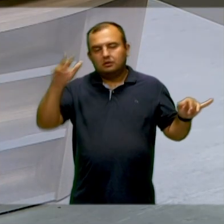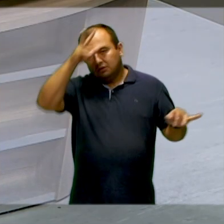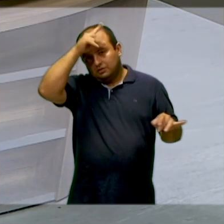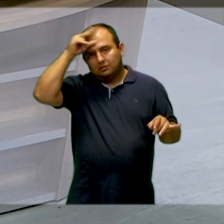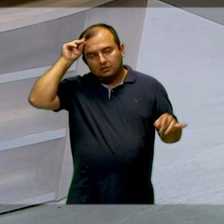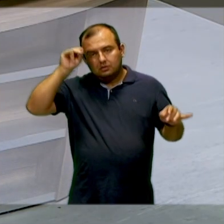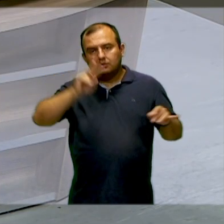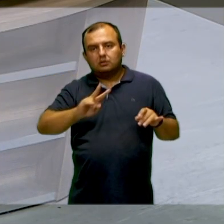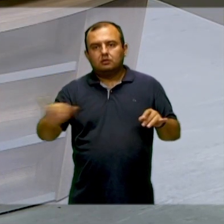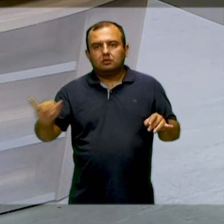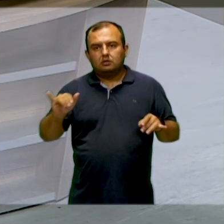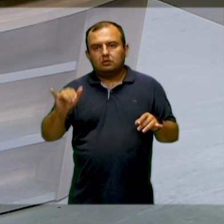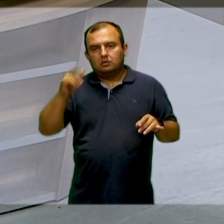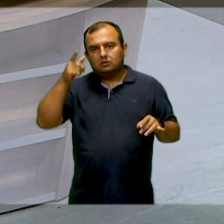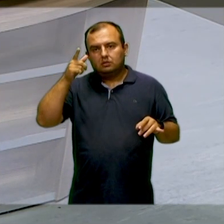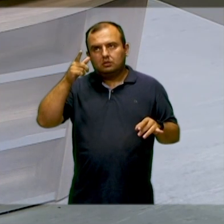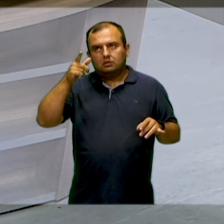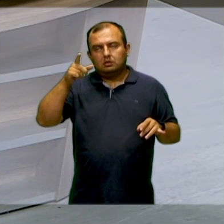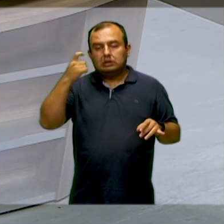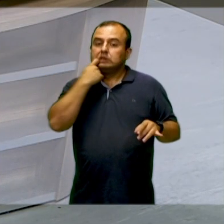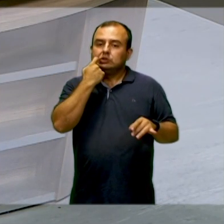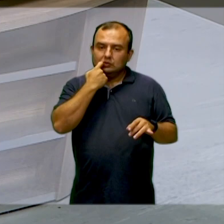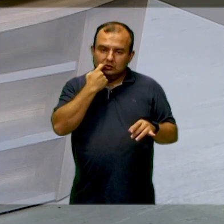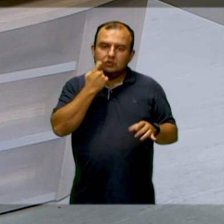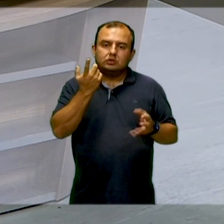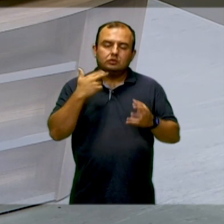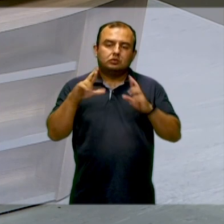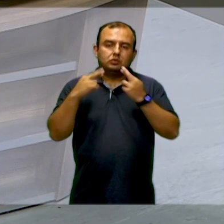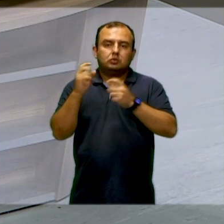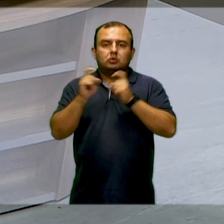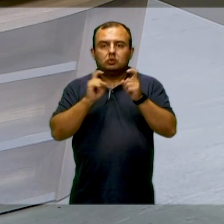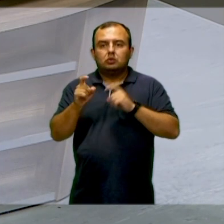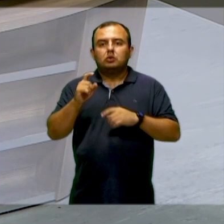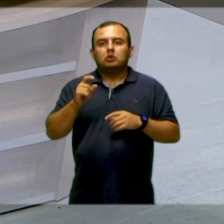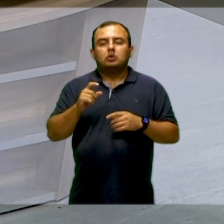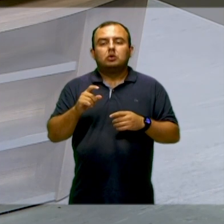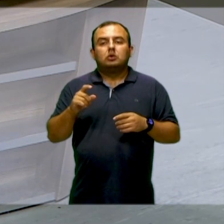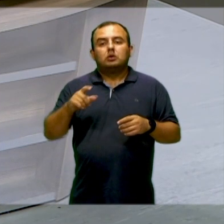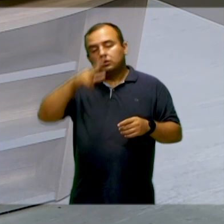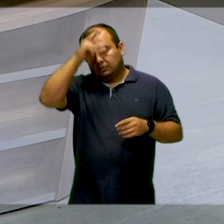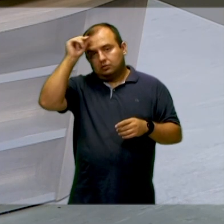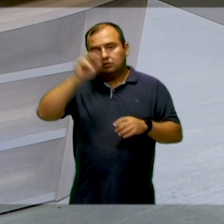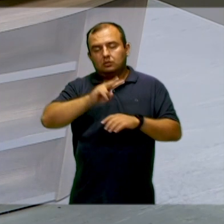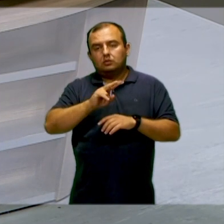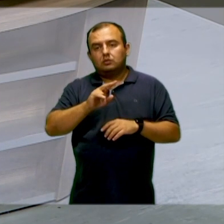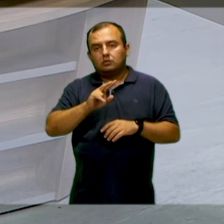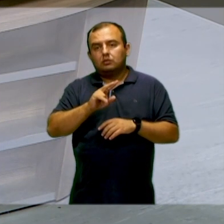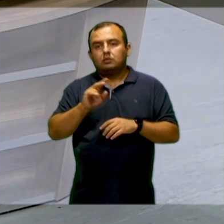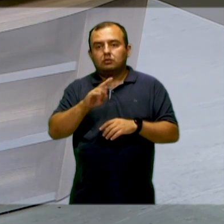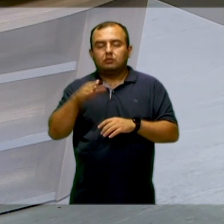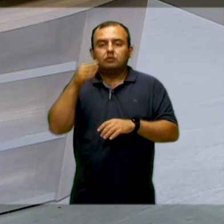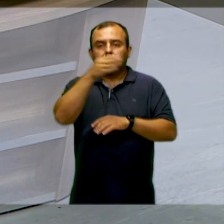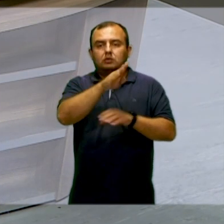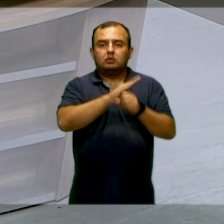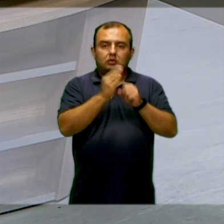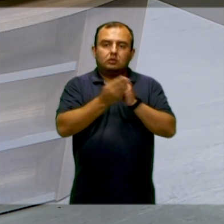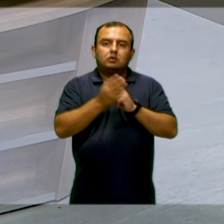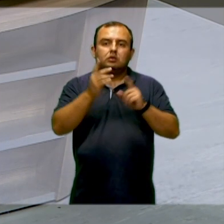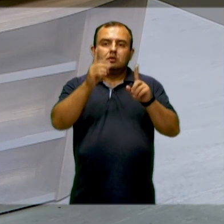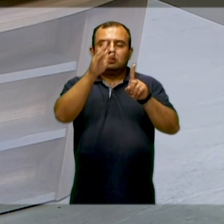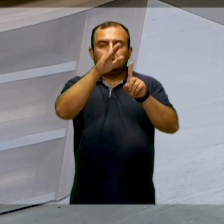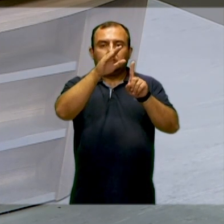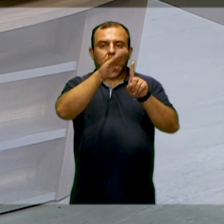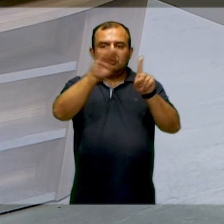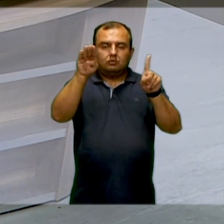vai ontem não, na sexta-feira ele fez uma reunião e disse assim, ó, a prefeitura vai no bairro, vai estar lá no Espinheiro o